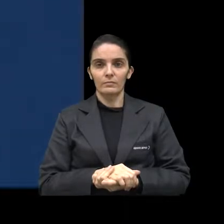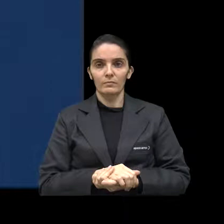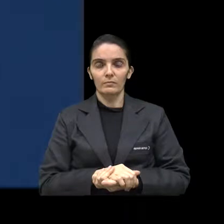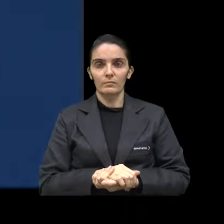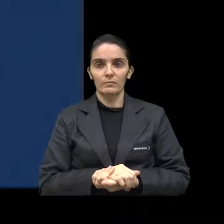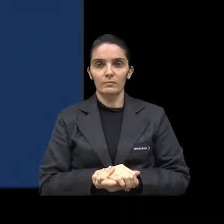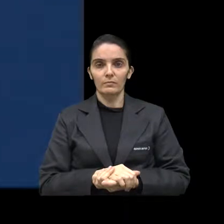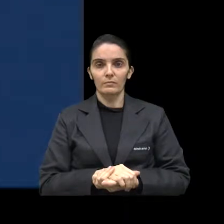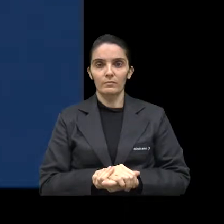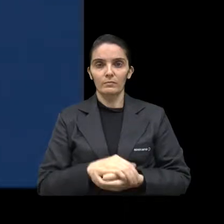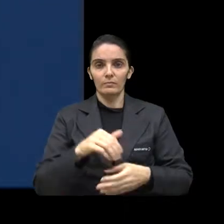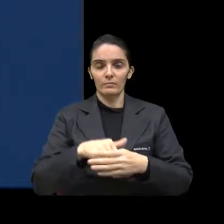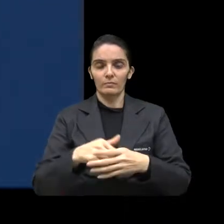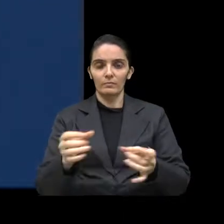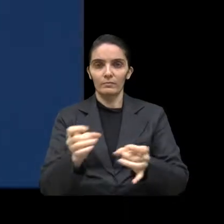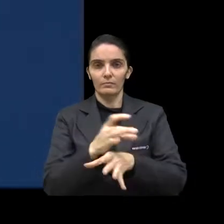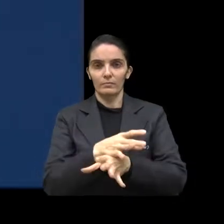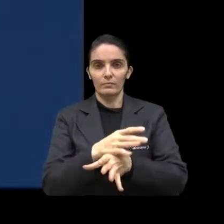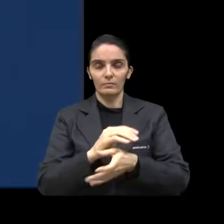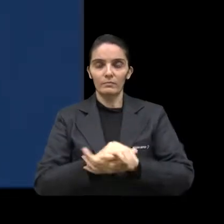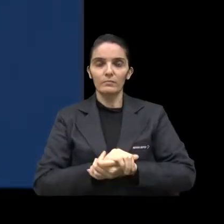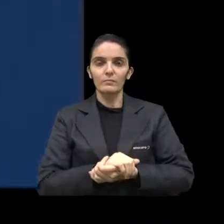Está encerrada a votação.